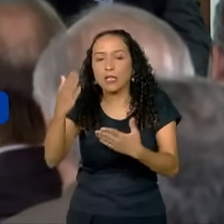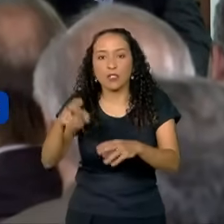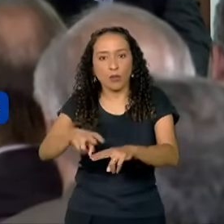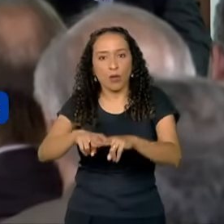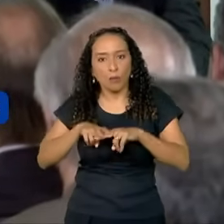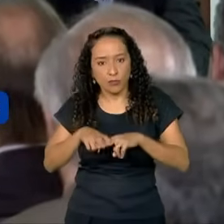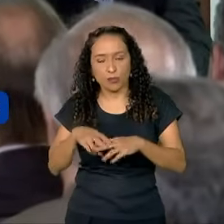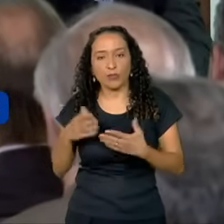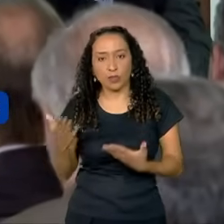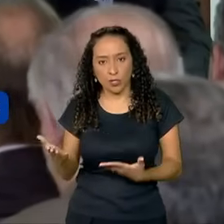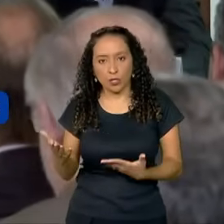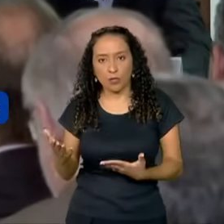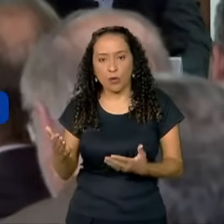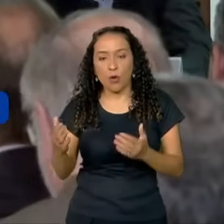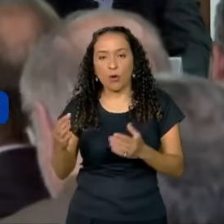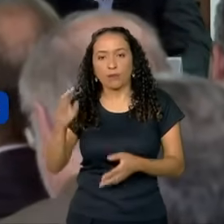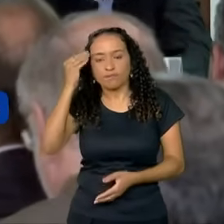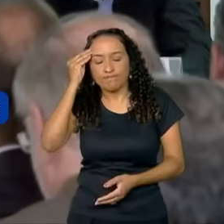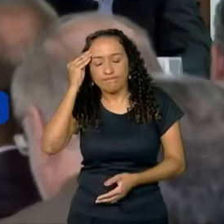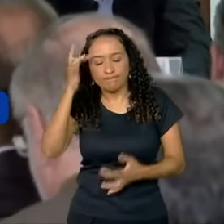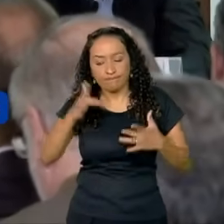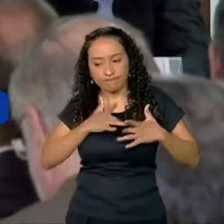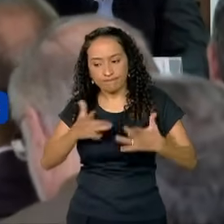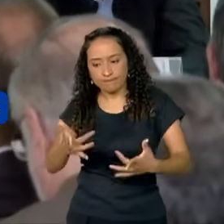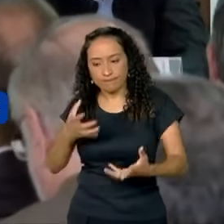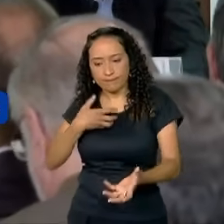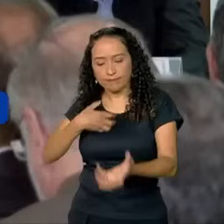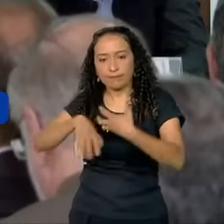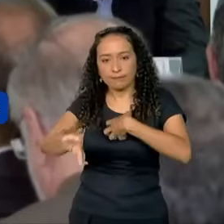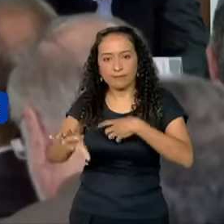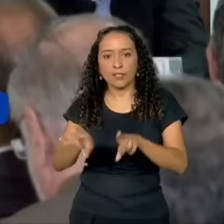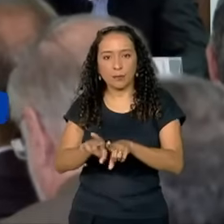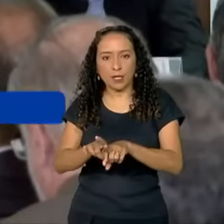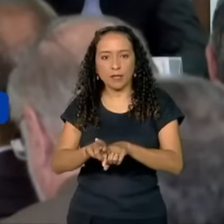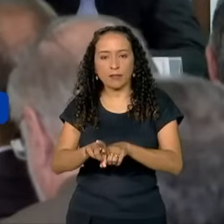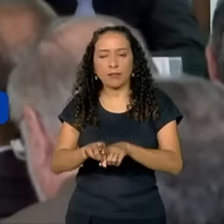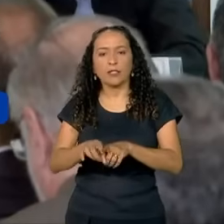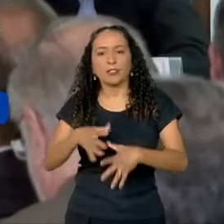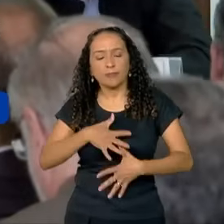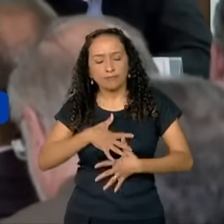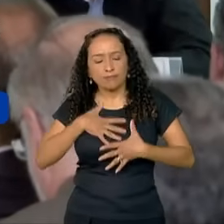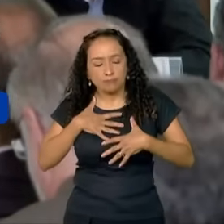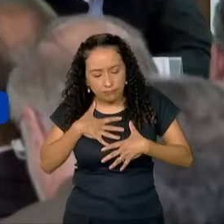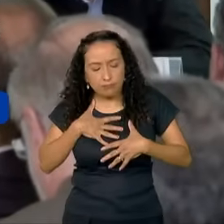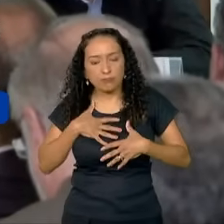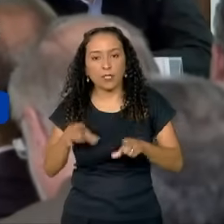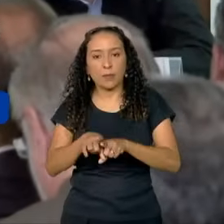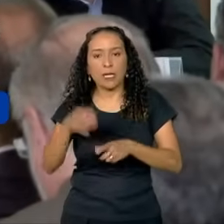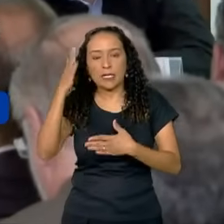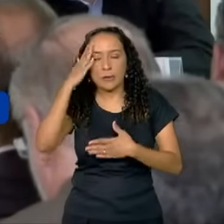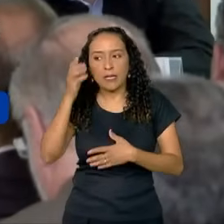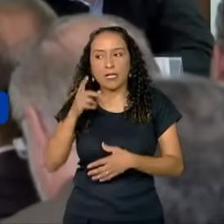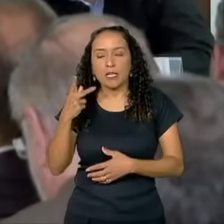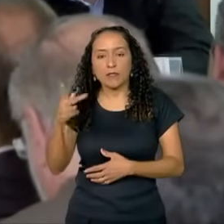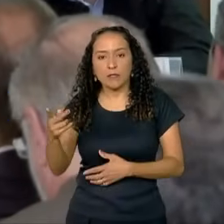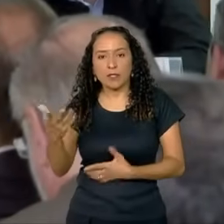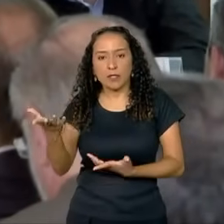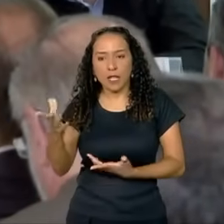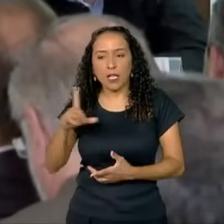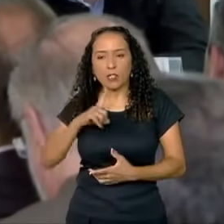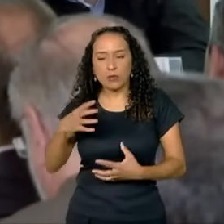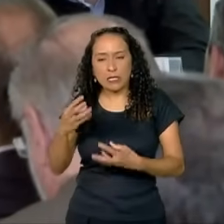essa compreensão e sensibilidade. Me conforta muito saber que a gente tem a sua compreensão, a